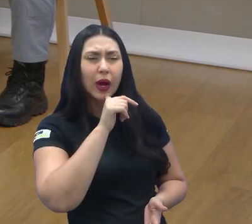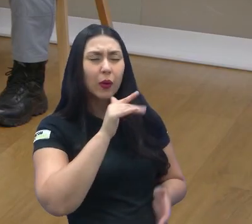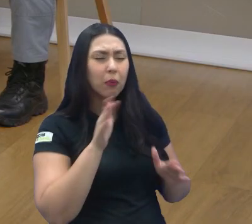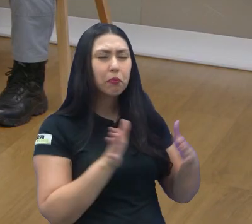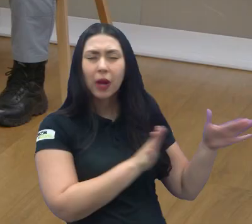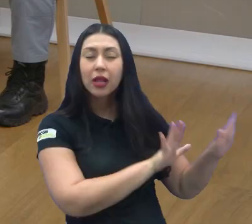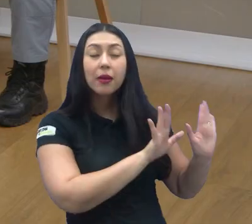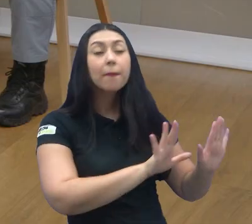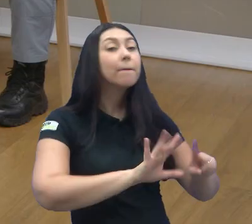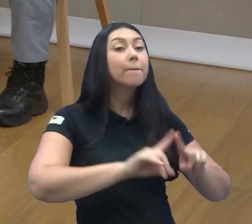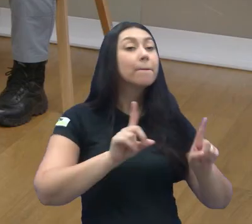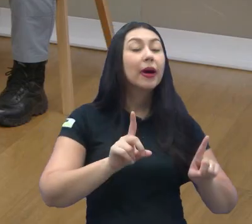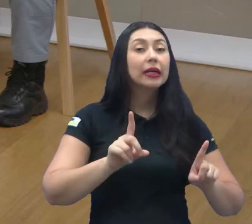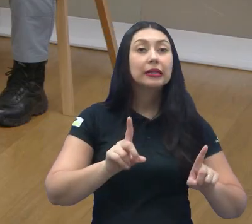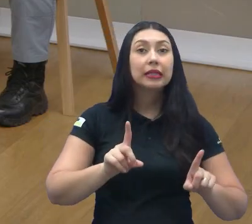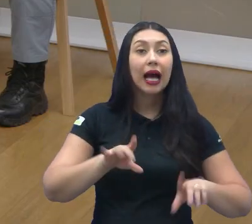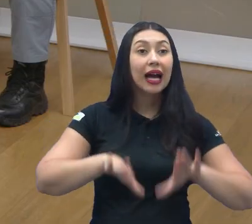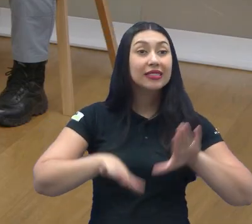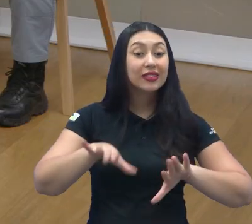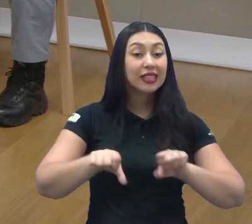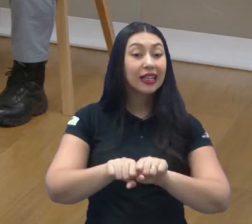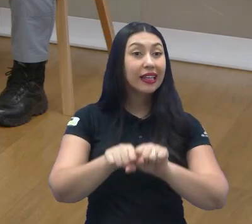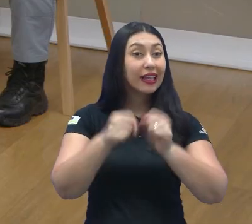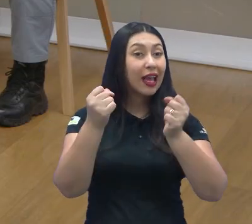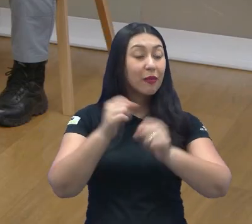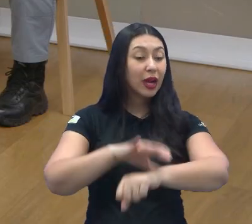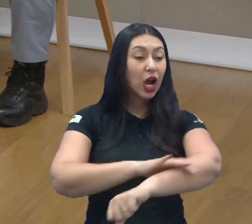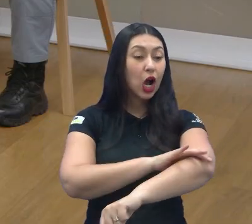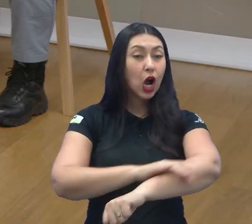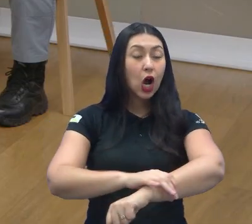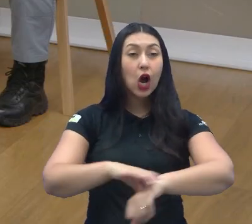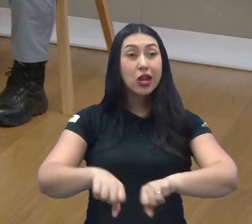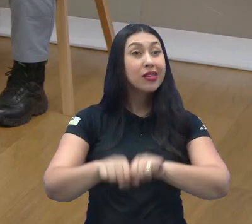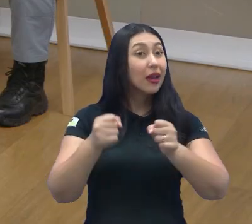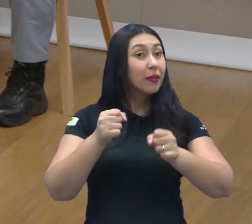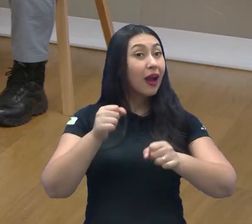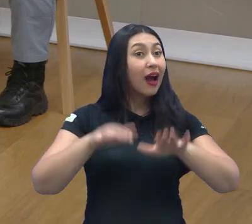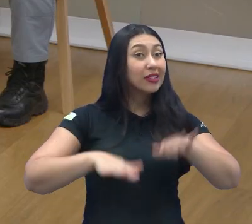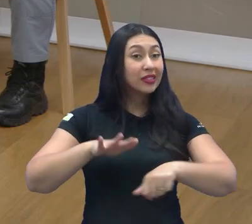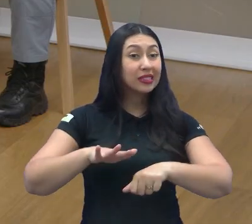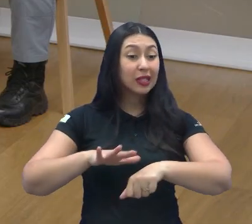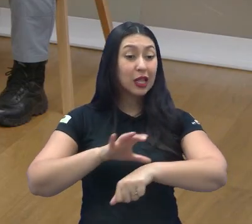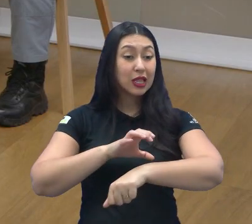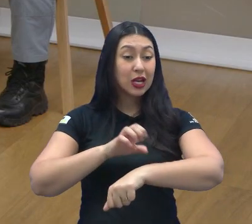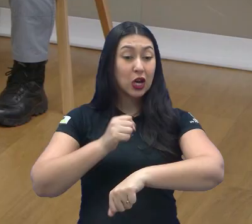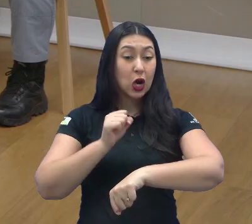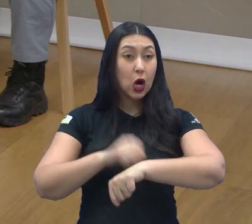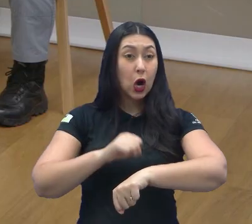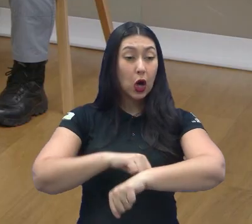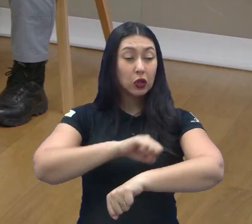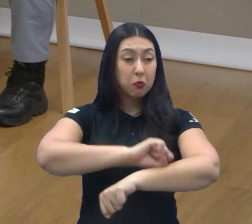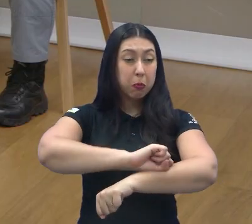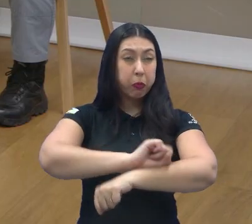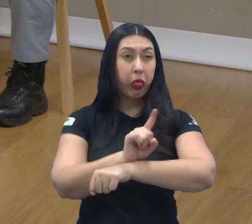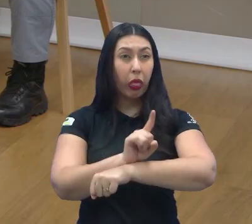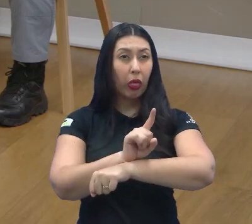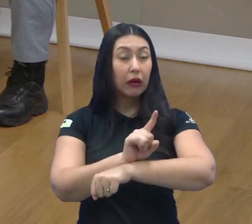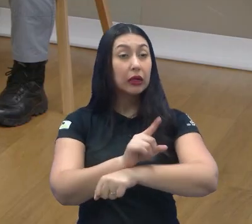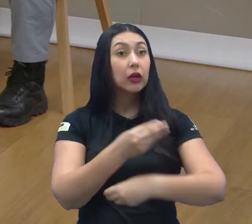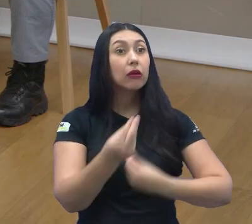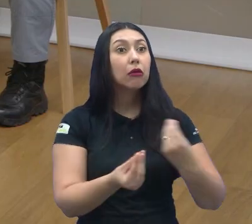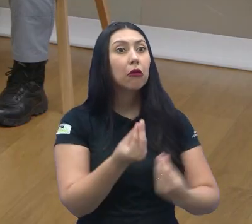qualquer outro acidente, uma fratura às vezes, e às vezes acontece até inclusive fratura exposta. Então, como que a gente pode aconselhar os pais ou